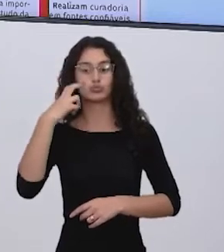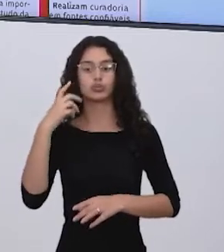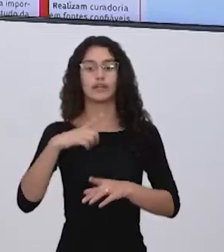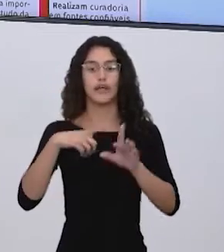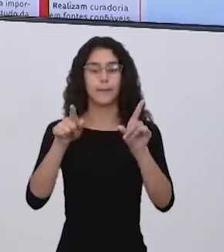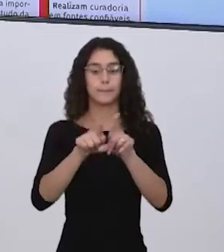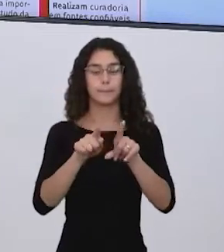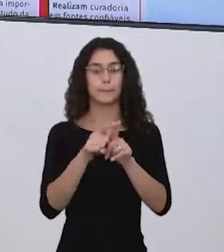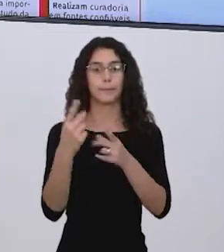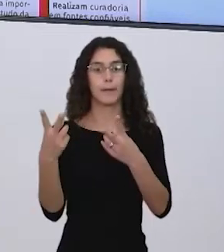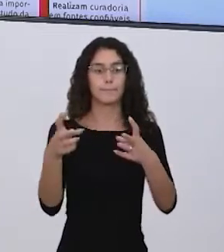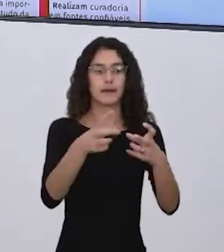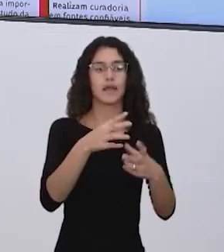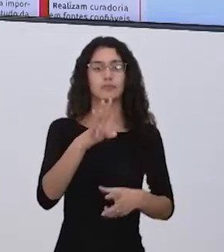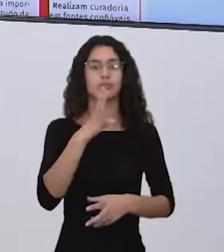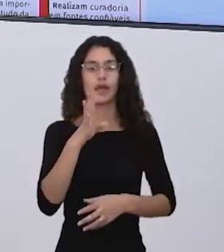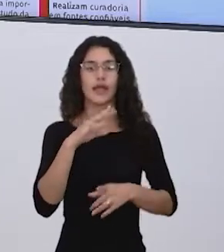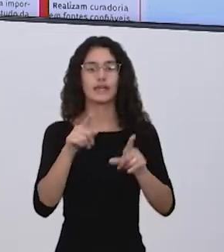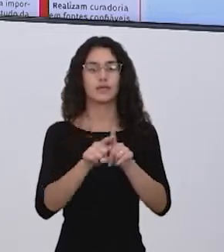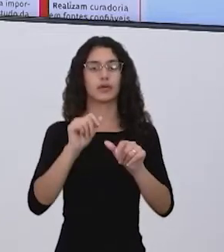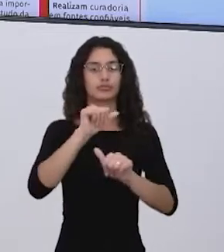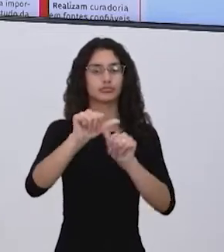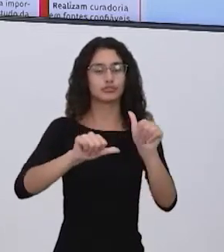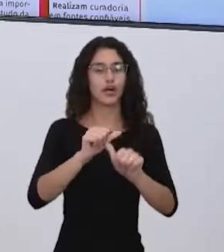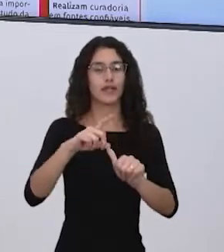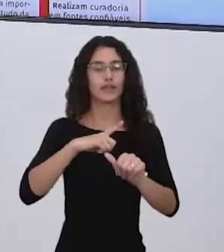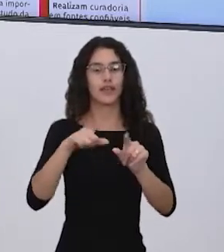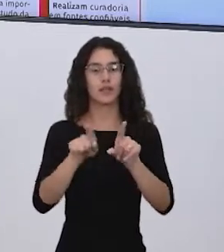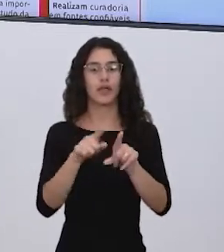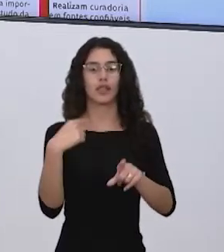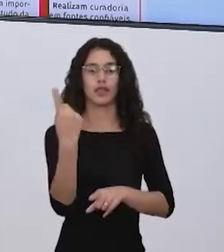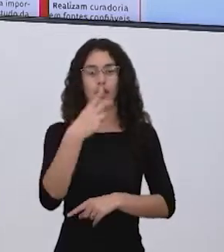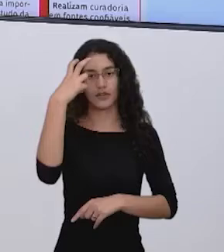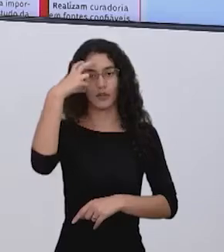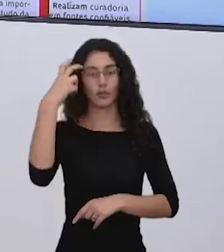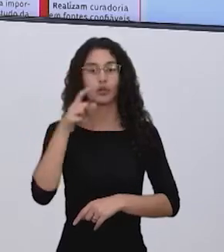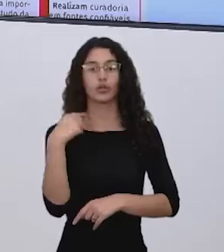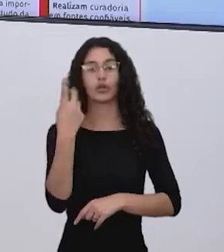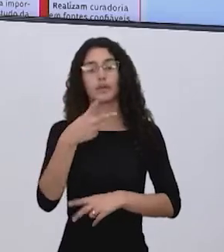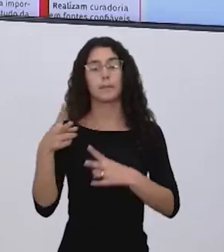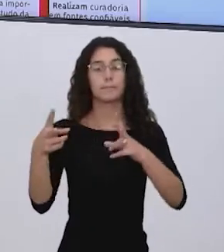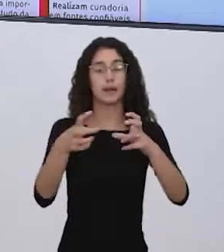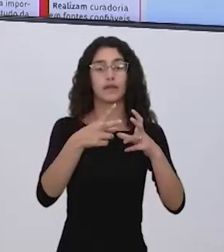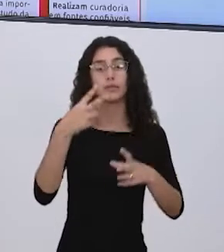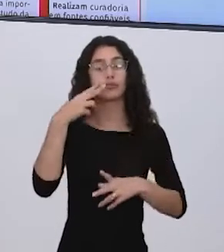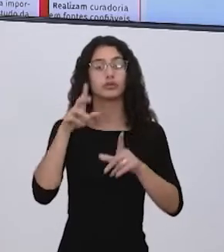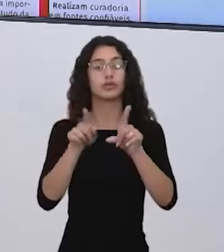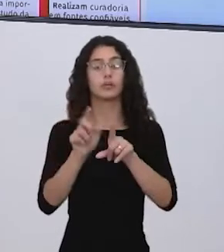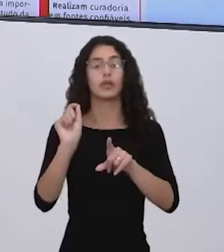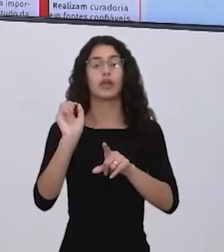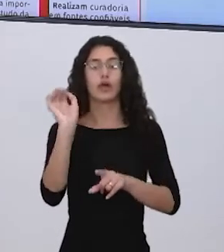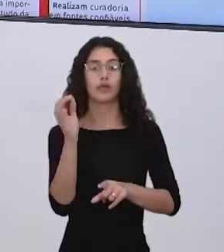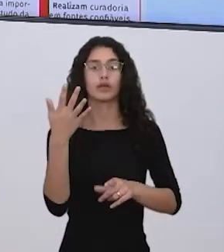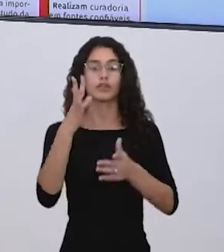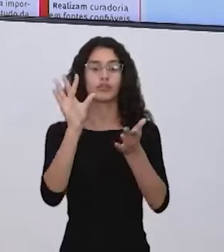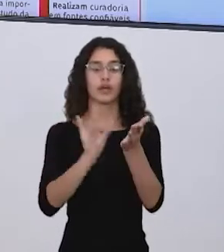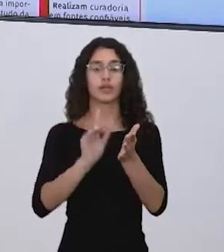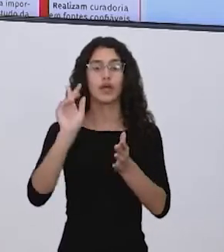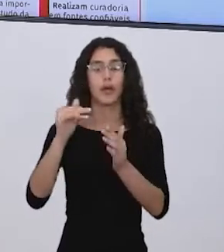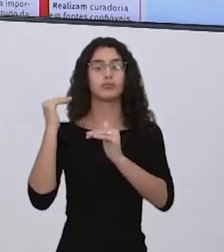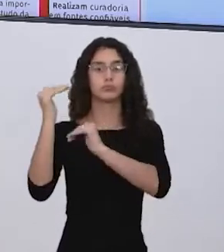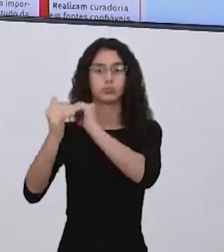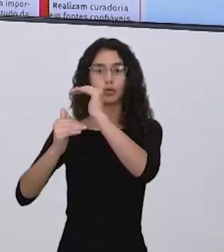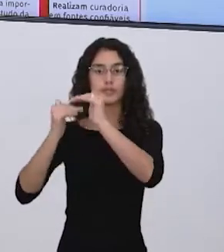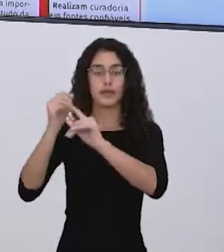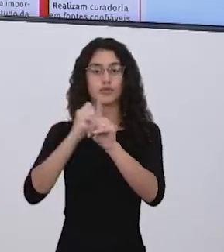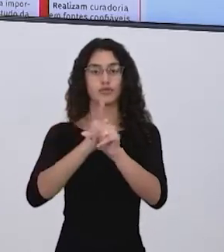gente absorve, conhece e se torna parte da nossa cultura. E a gente viu que o que faz com que isso aconteça são os